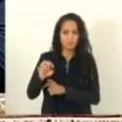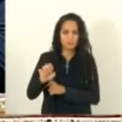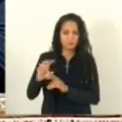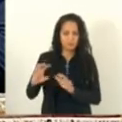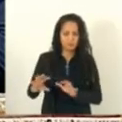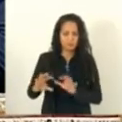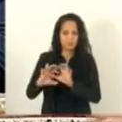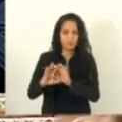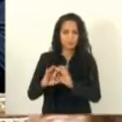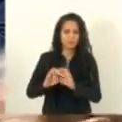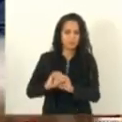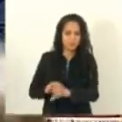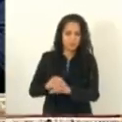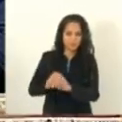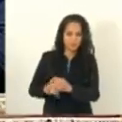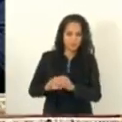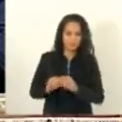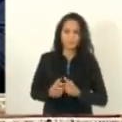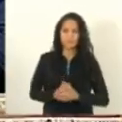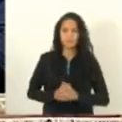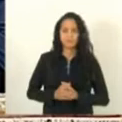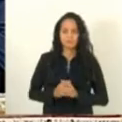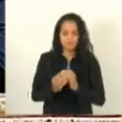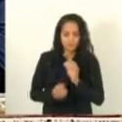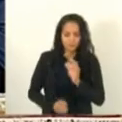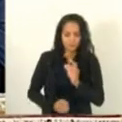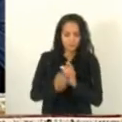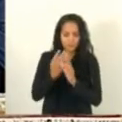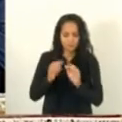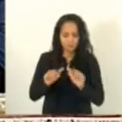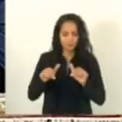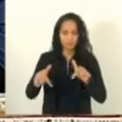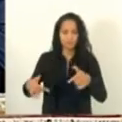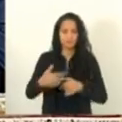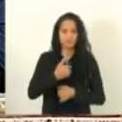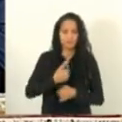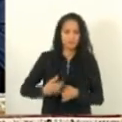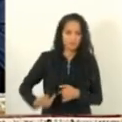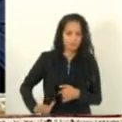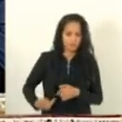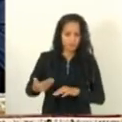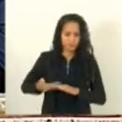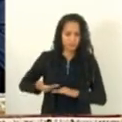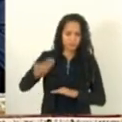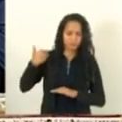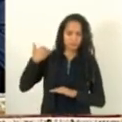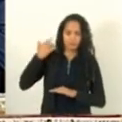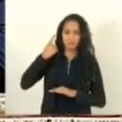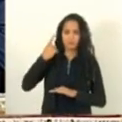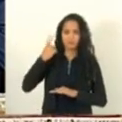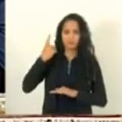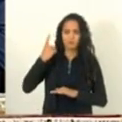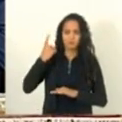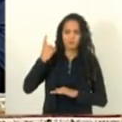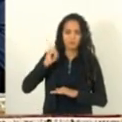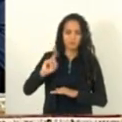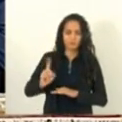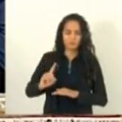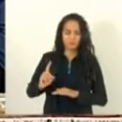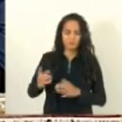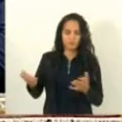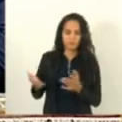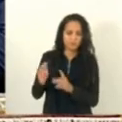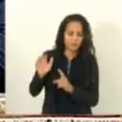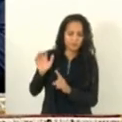Educação, inaugurando uma ação governamental não prevista que interfere na